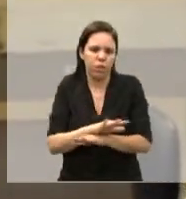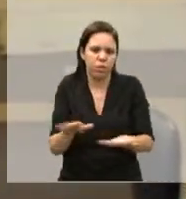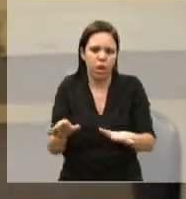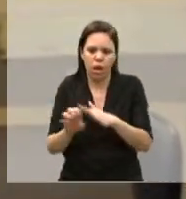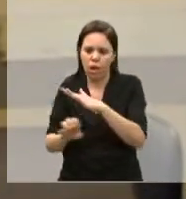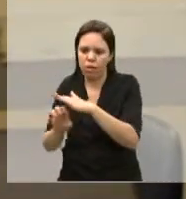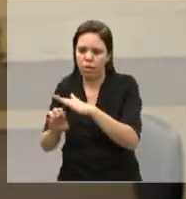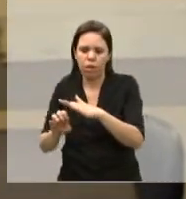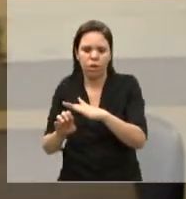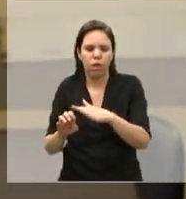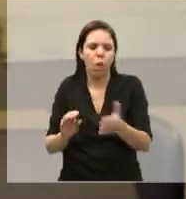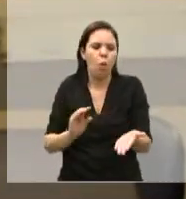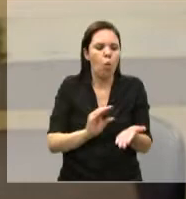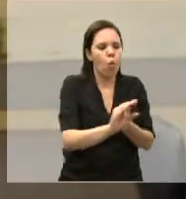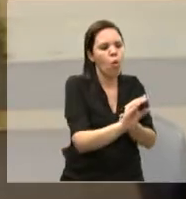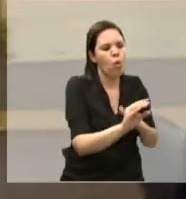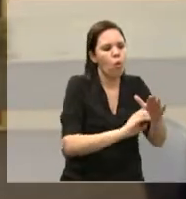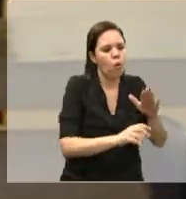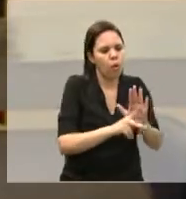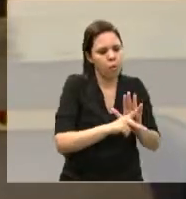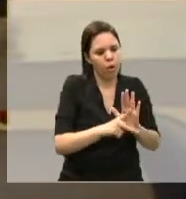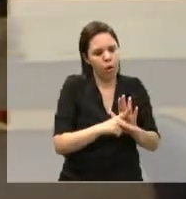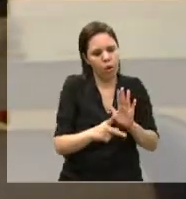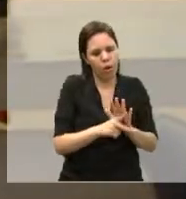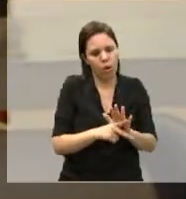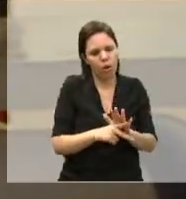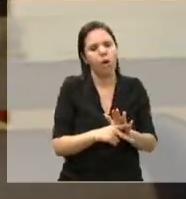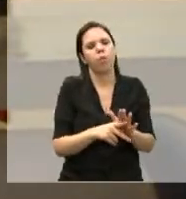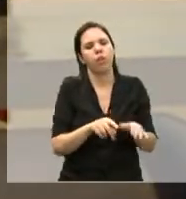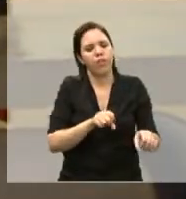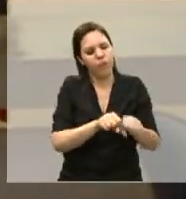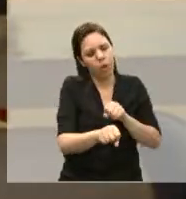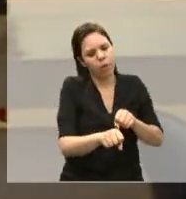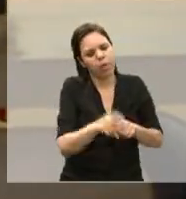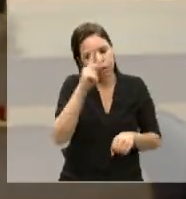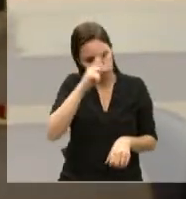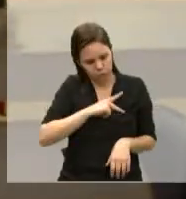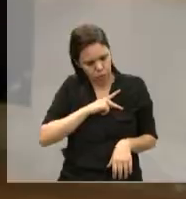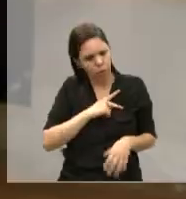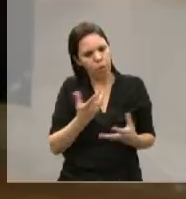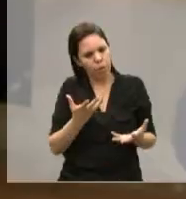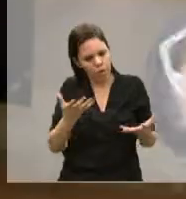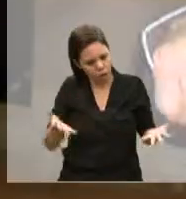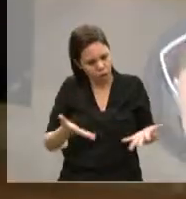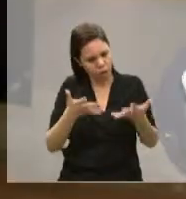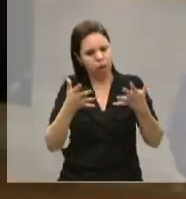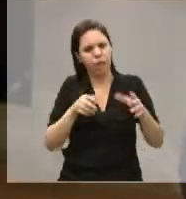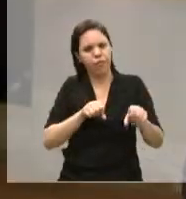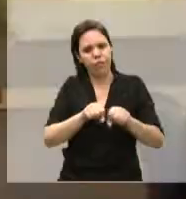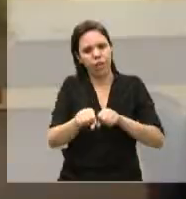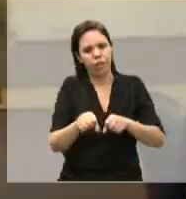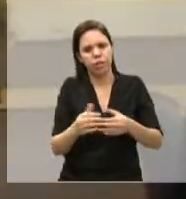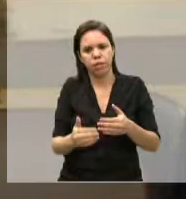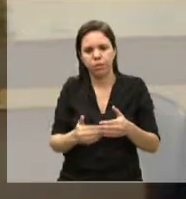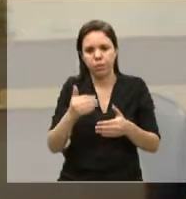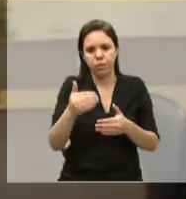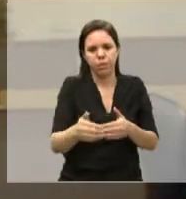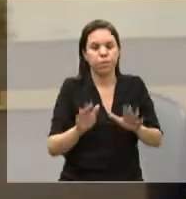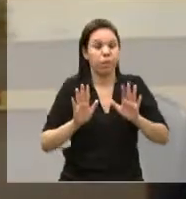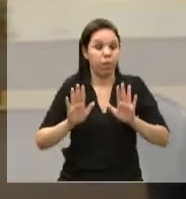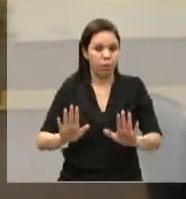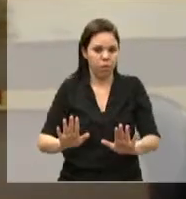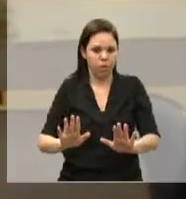empresa invista na educação dele, e sim ele investir na própria educação. Então, estão um passo à frente. Um passo à frente,